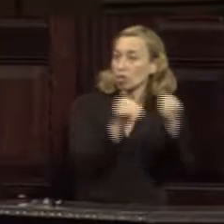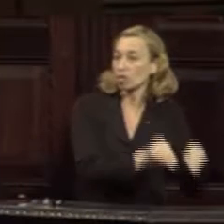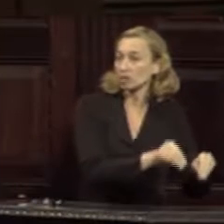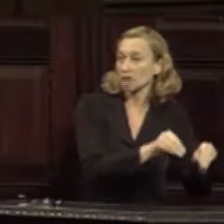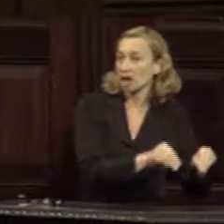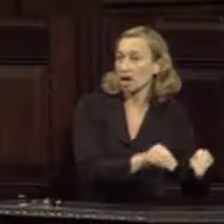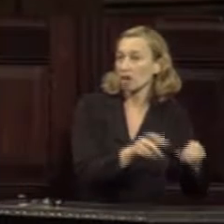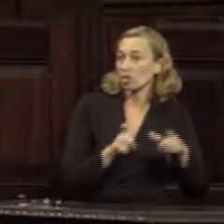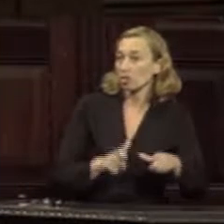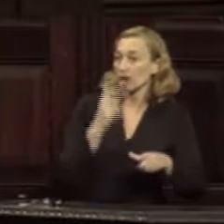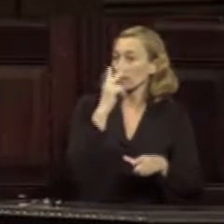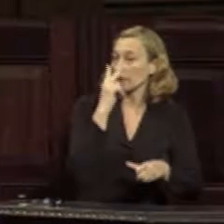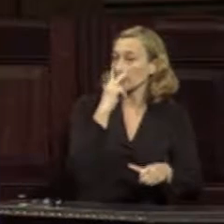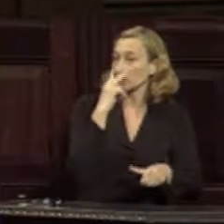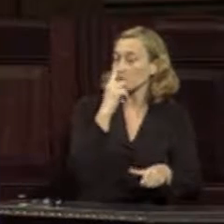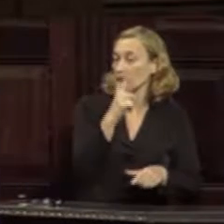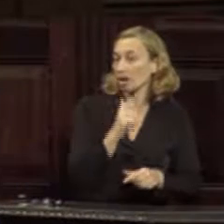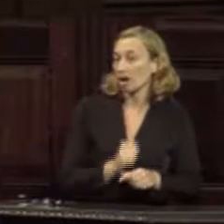para o Espírito Santo.